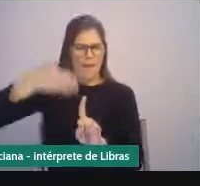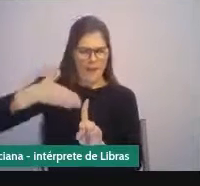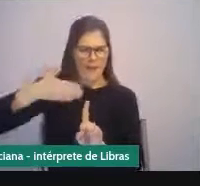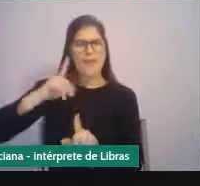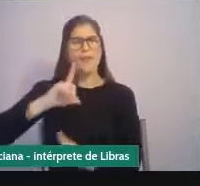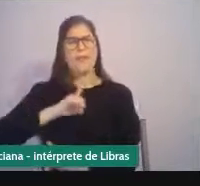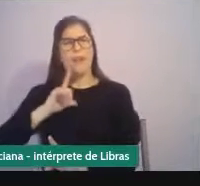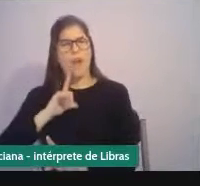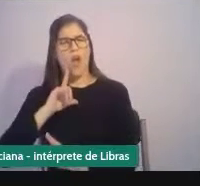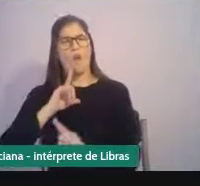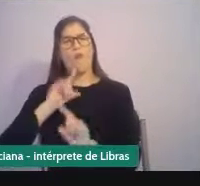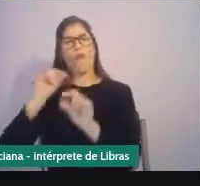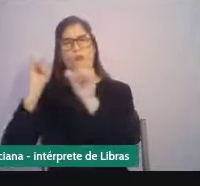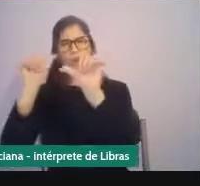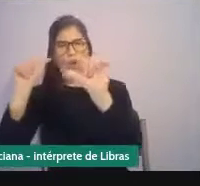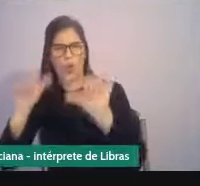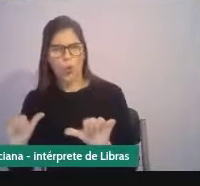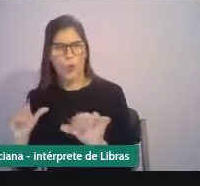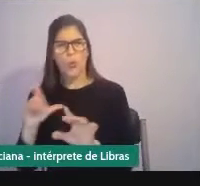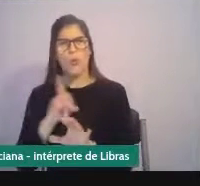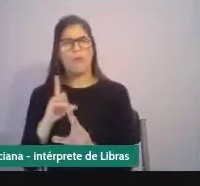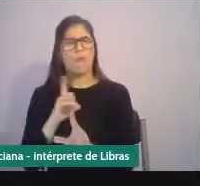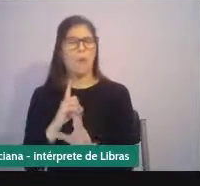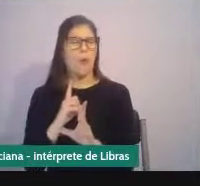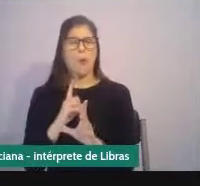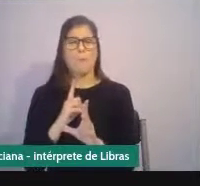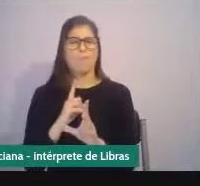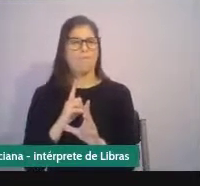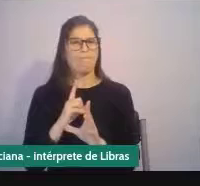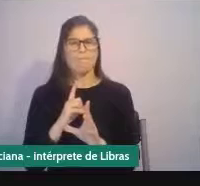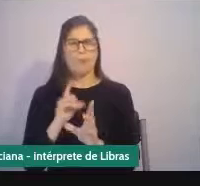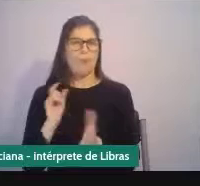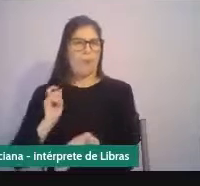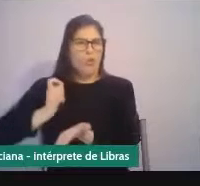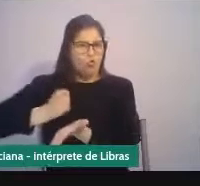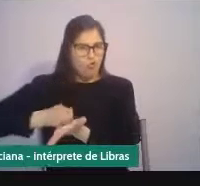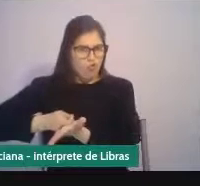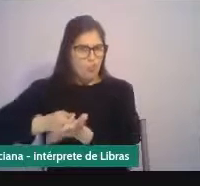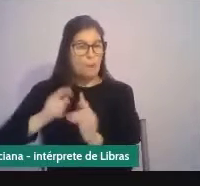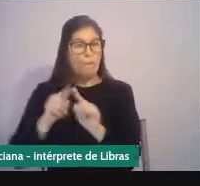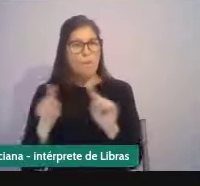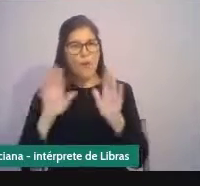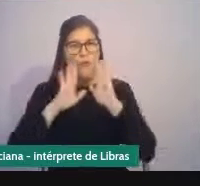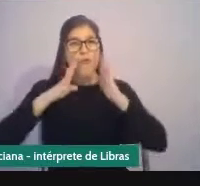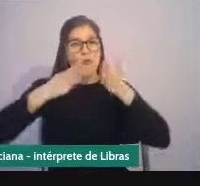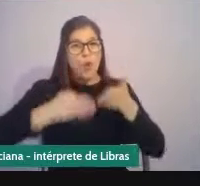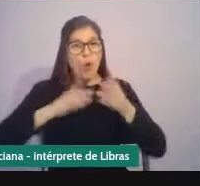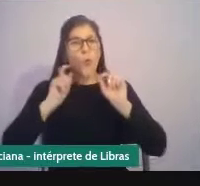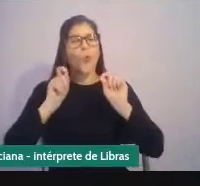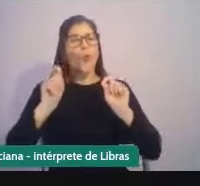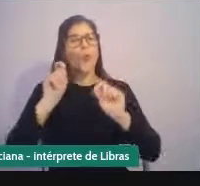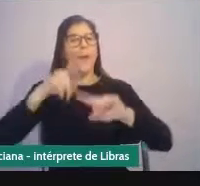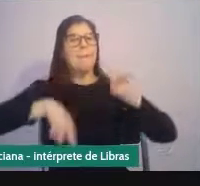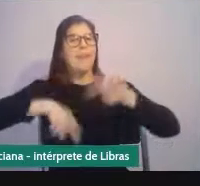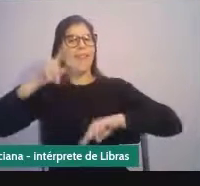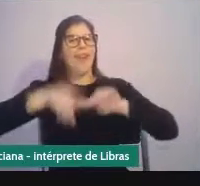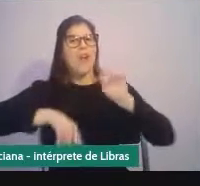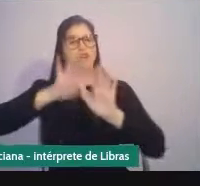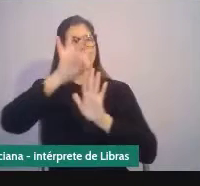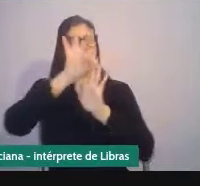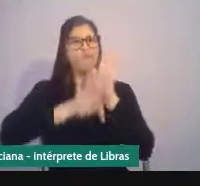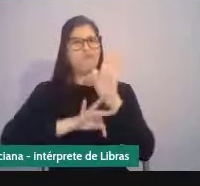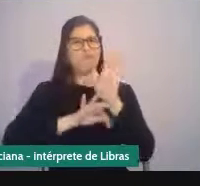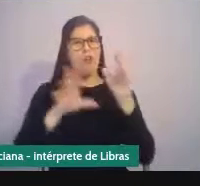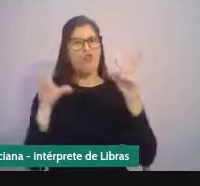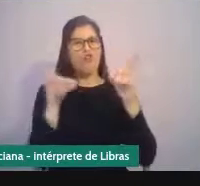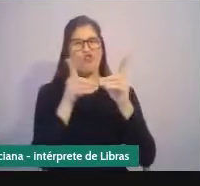tem tudo bastante com rigor, porém, o foco é o texto